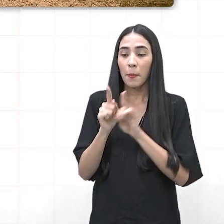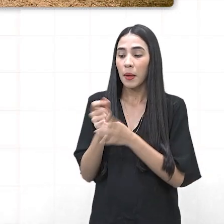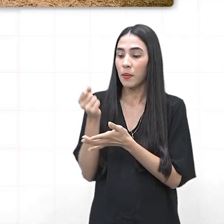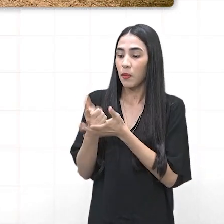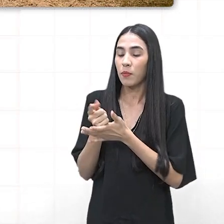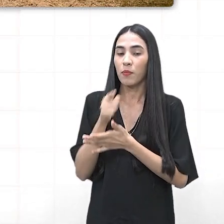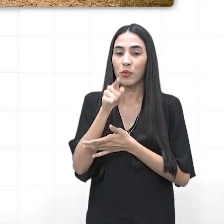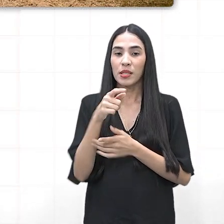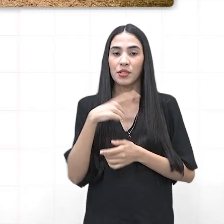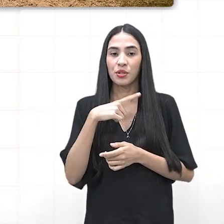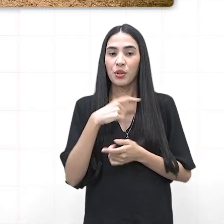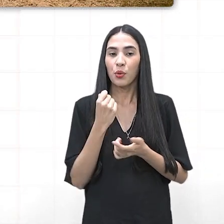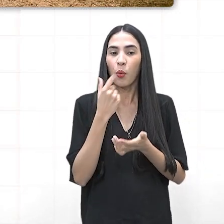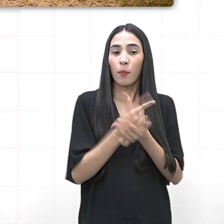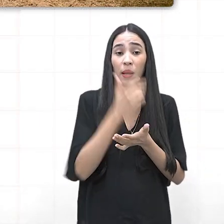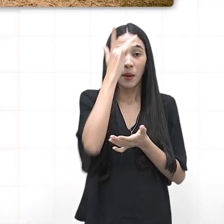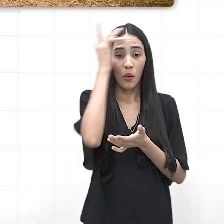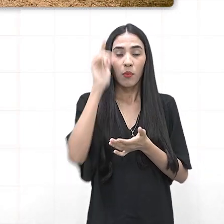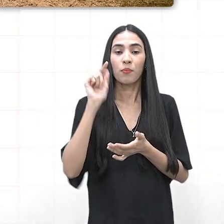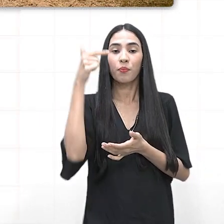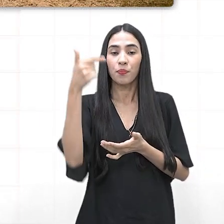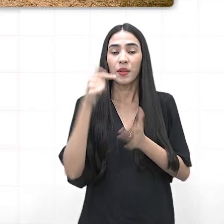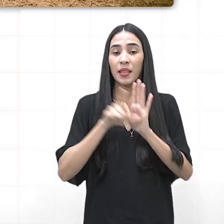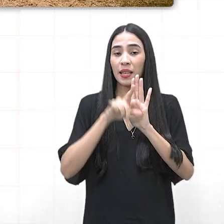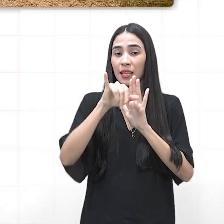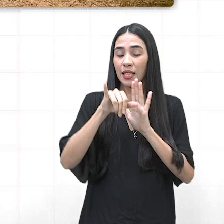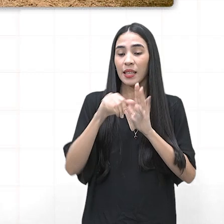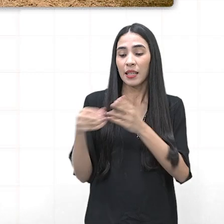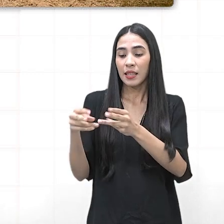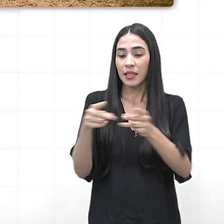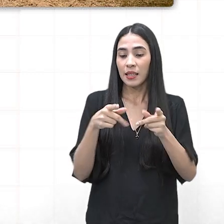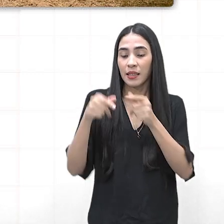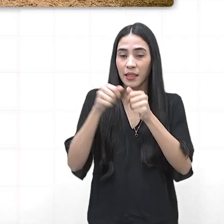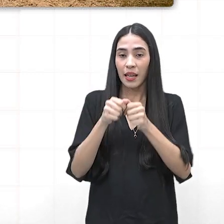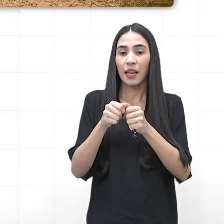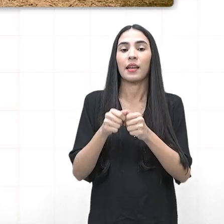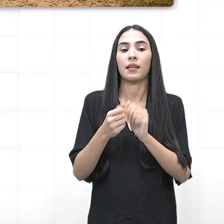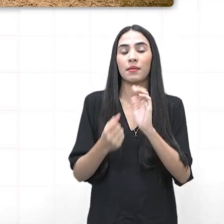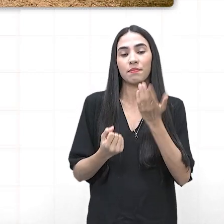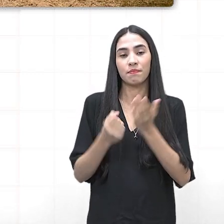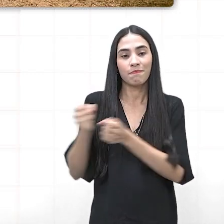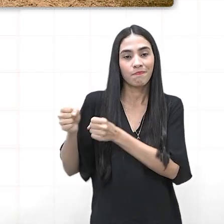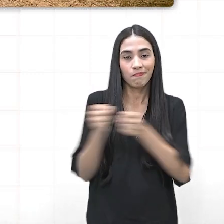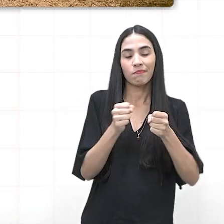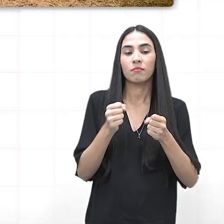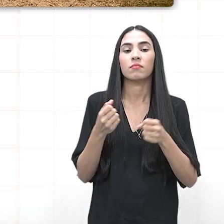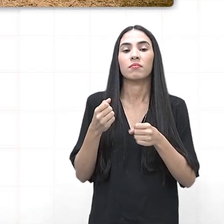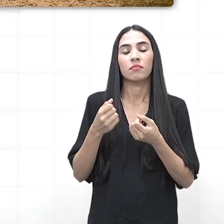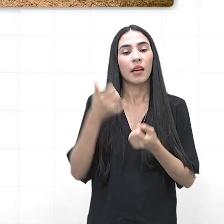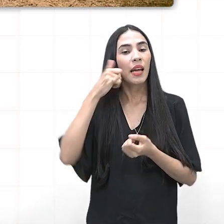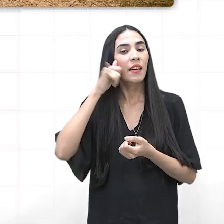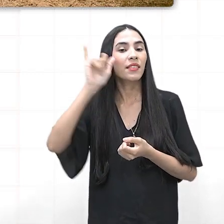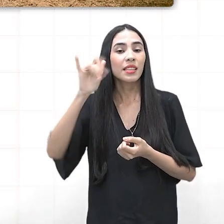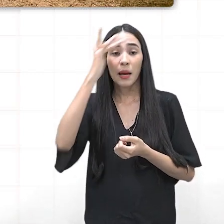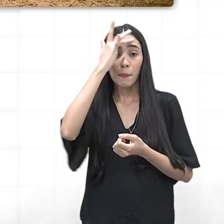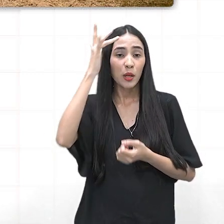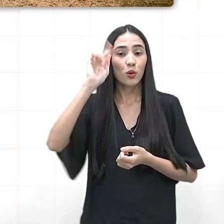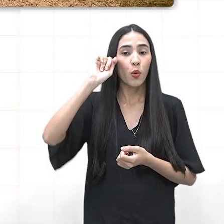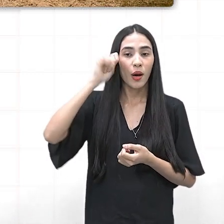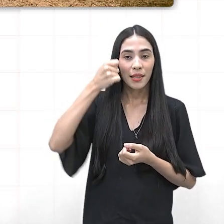tinha que comprar de alguém. E essa lei, a Lei de Terras, foi instituída basicamente para evitar que